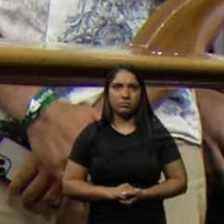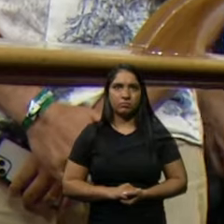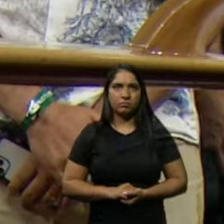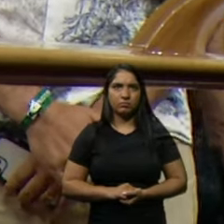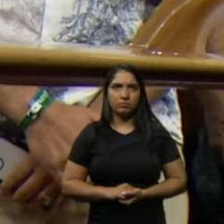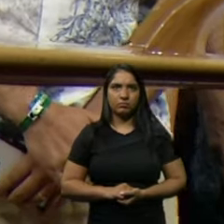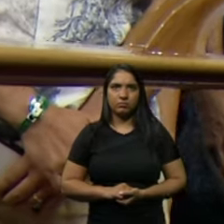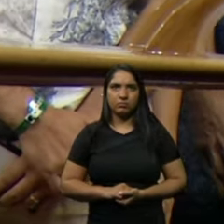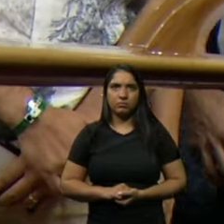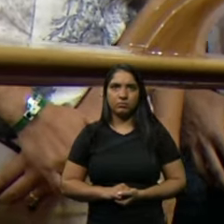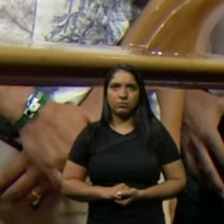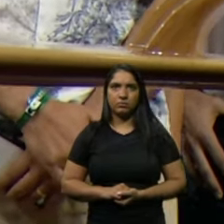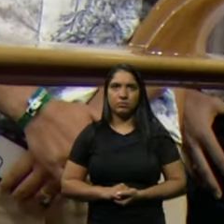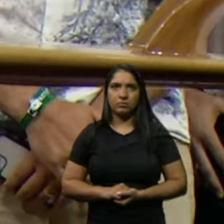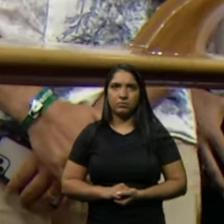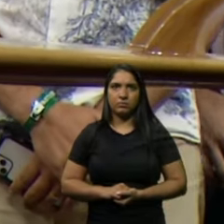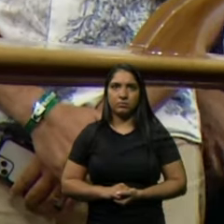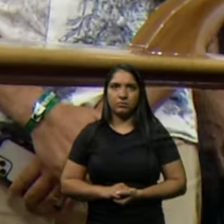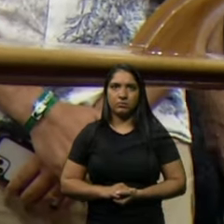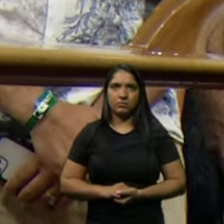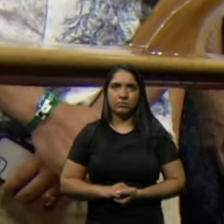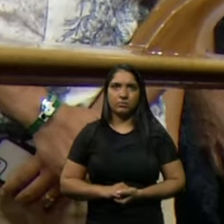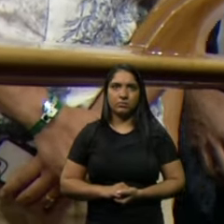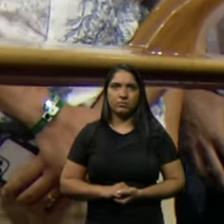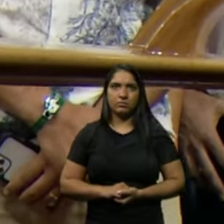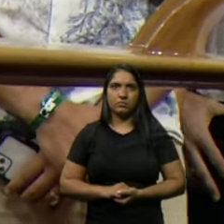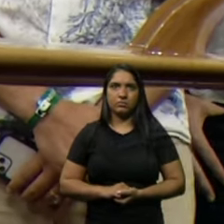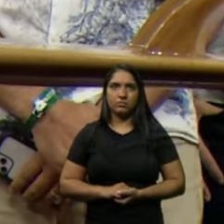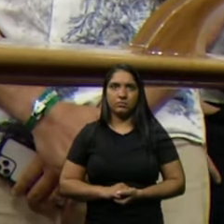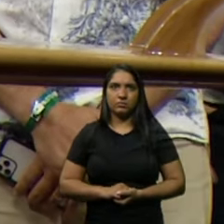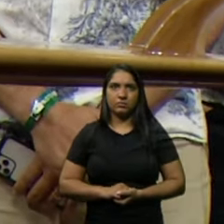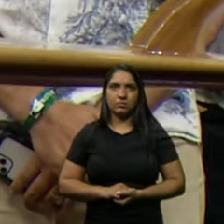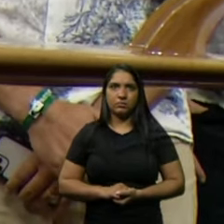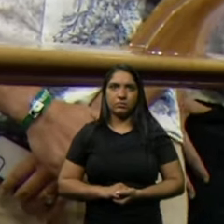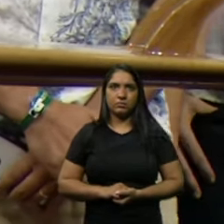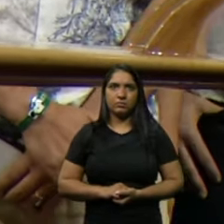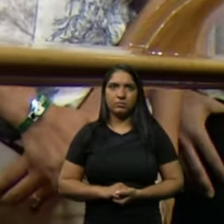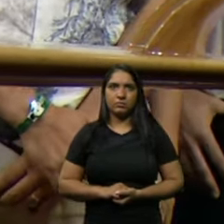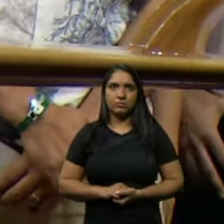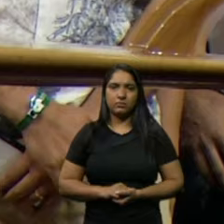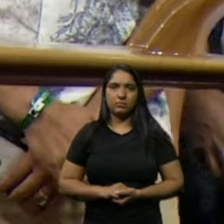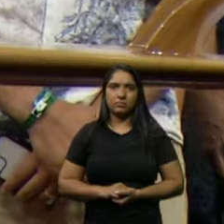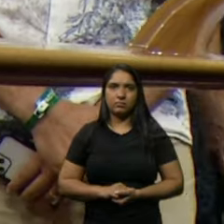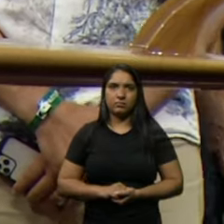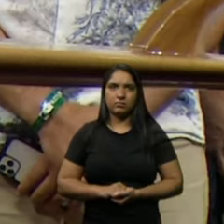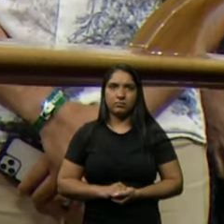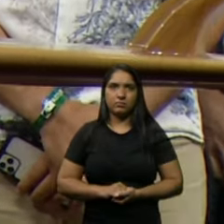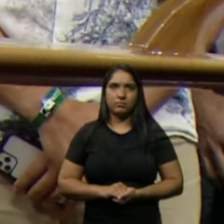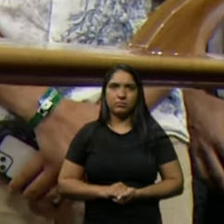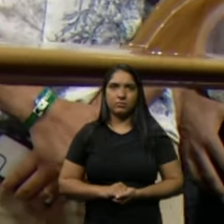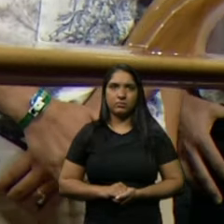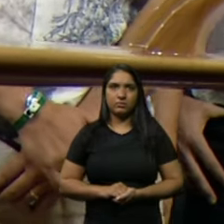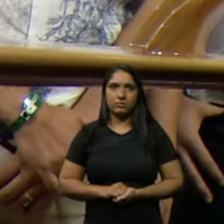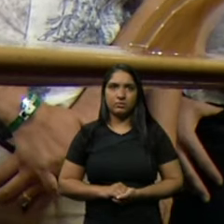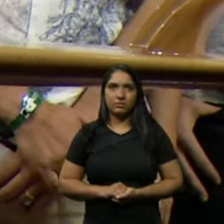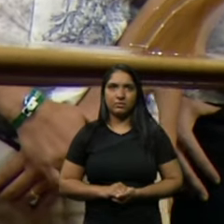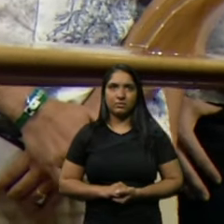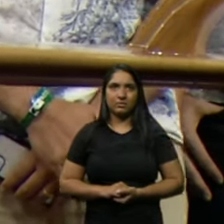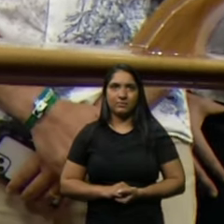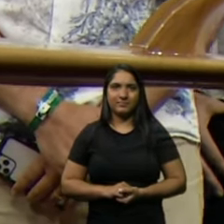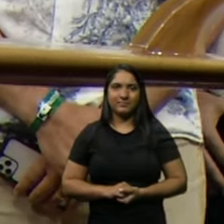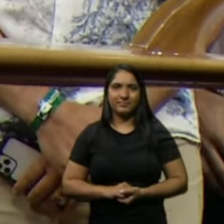me mamou somar o ver o lambou o ver o neném eu